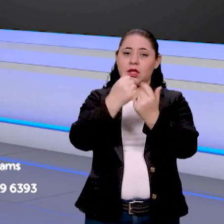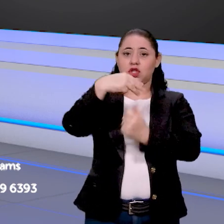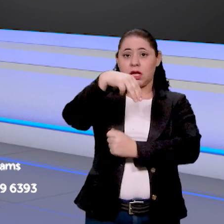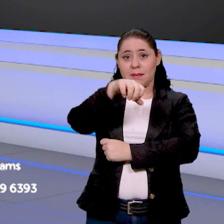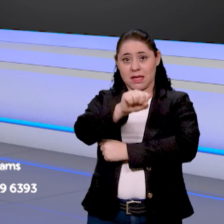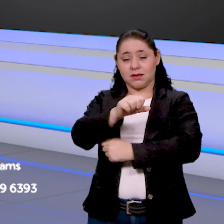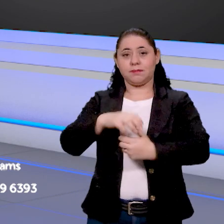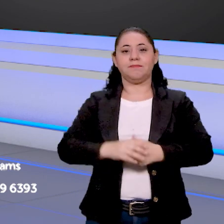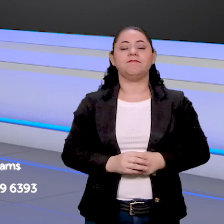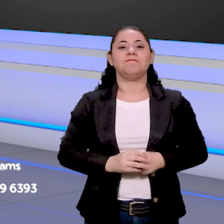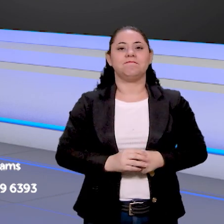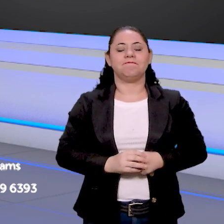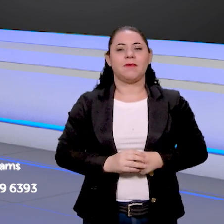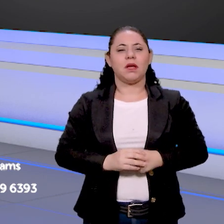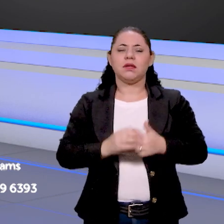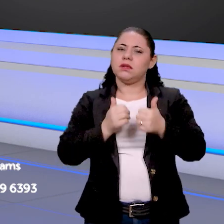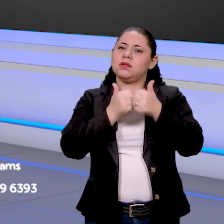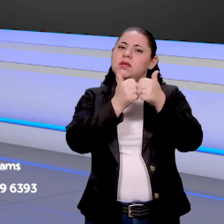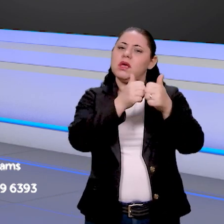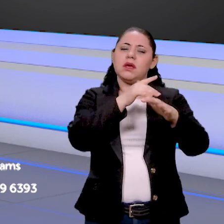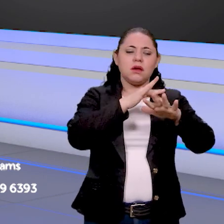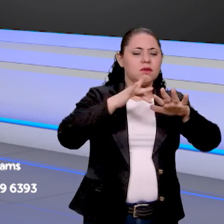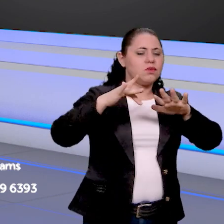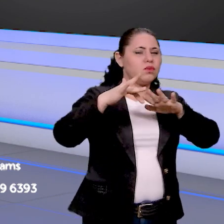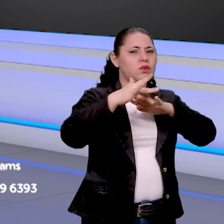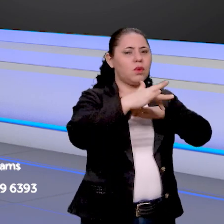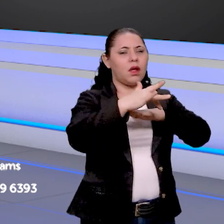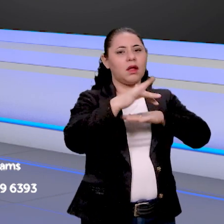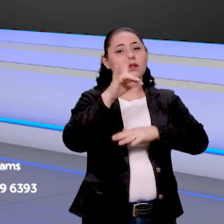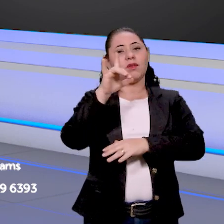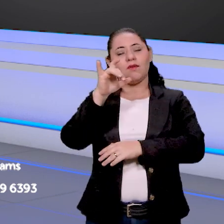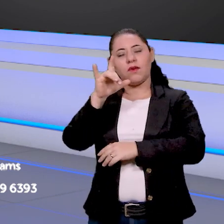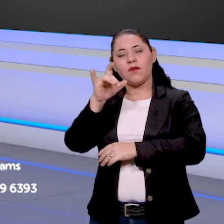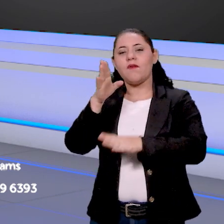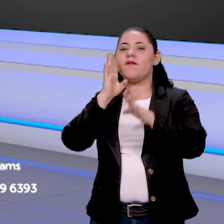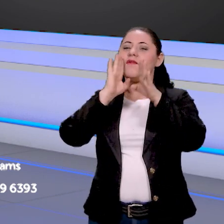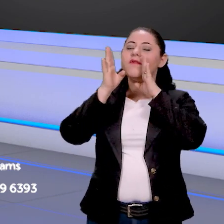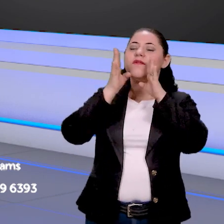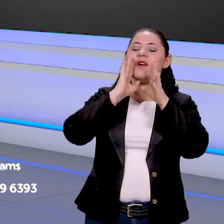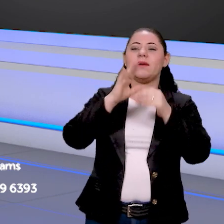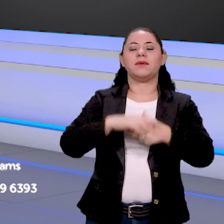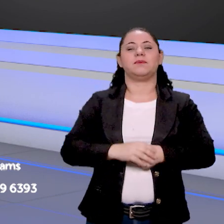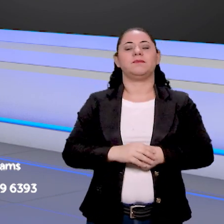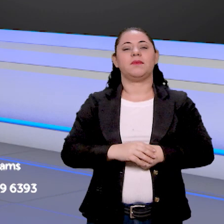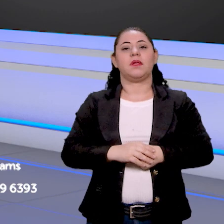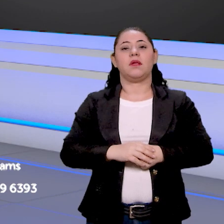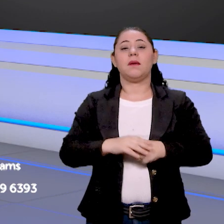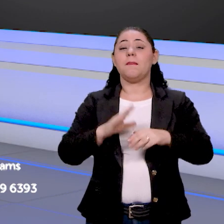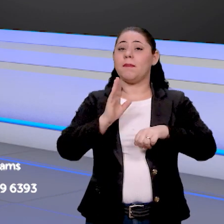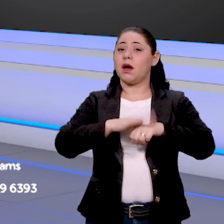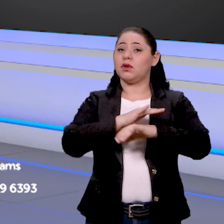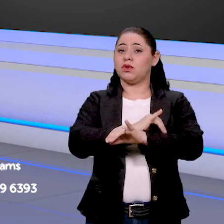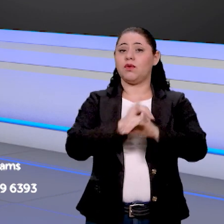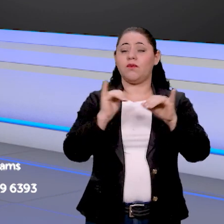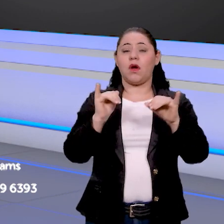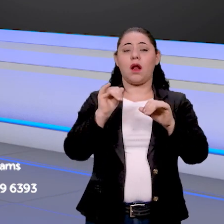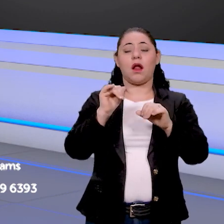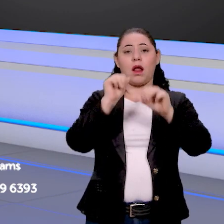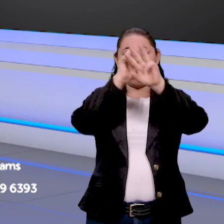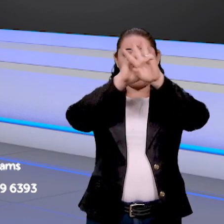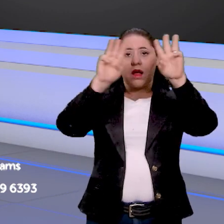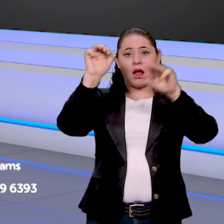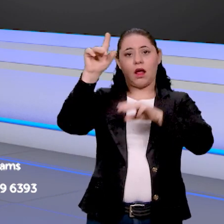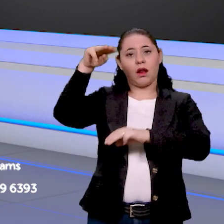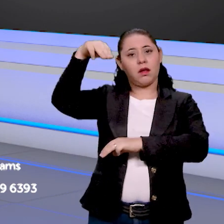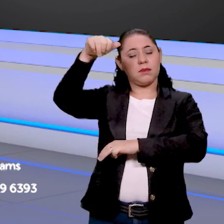por Assembleia Legislativa de MS. Siga as nossas redes sociais, Instagram, Facebook e Spotify. Mais